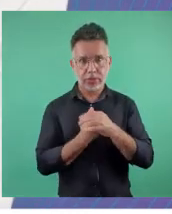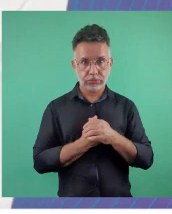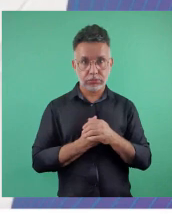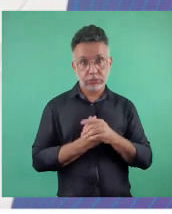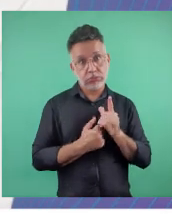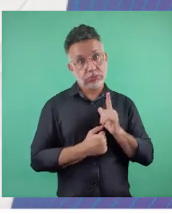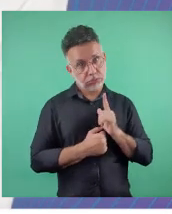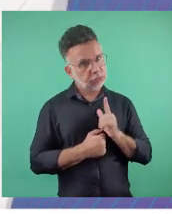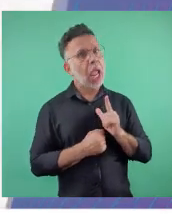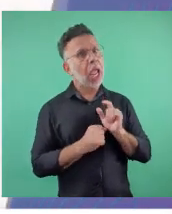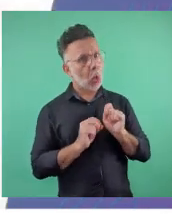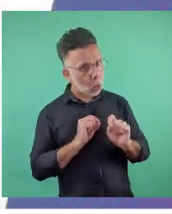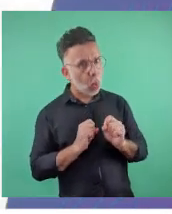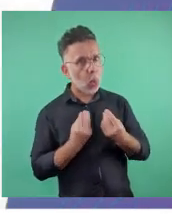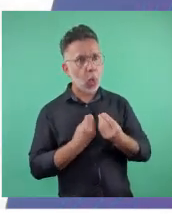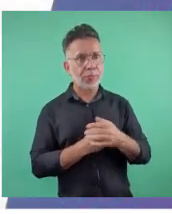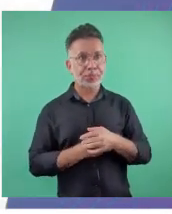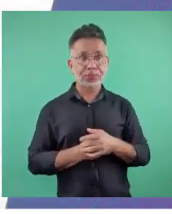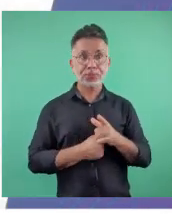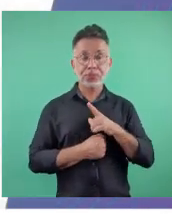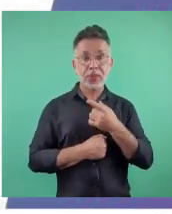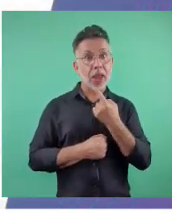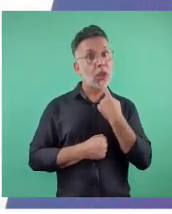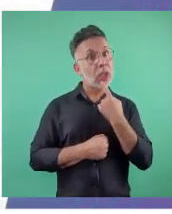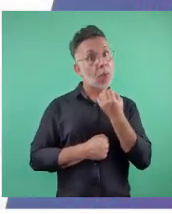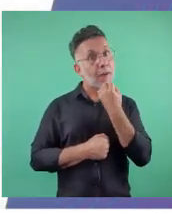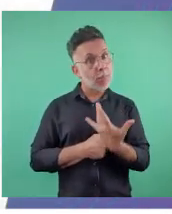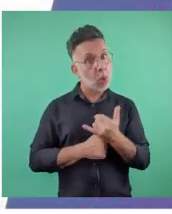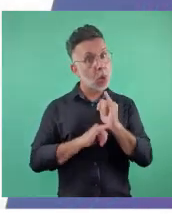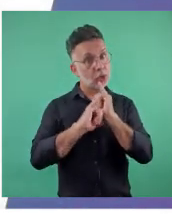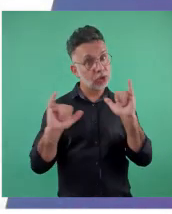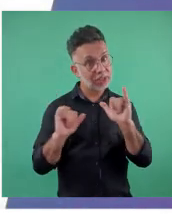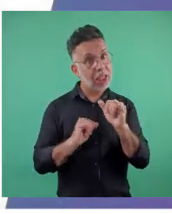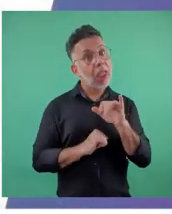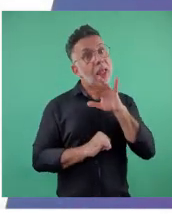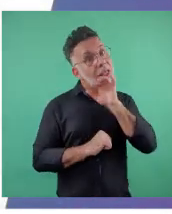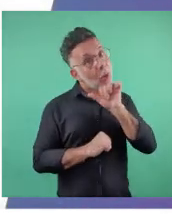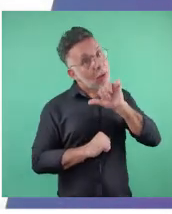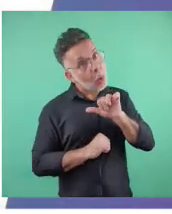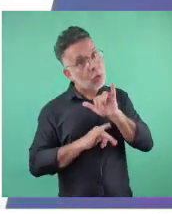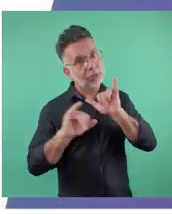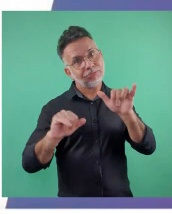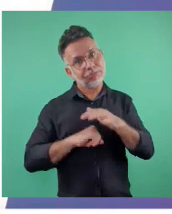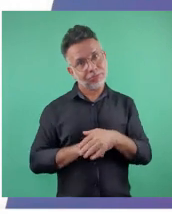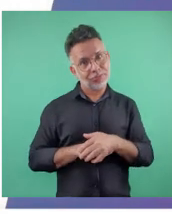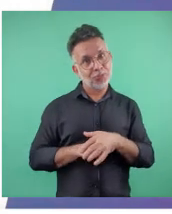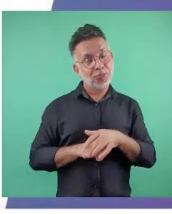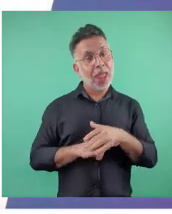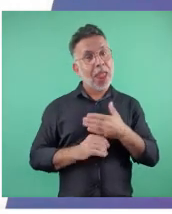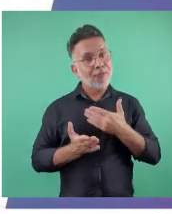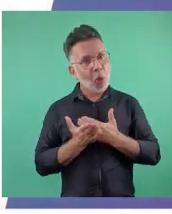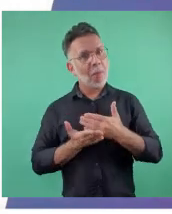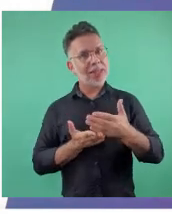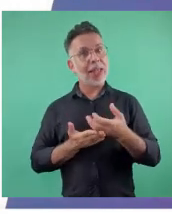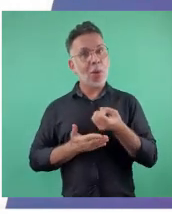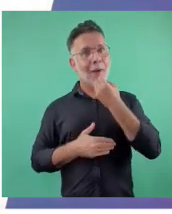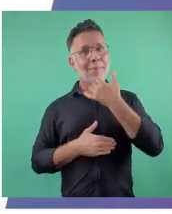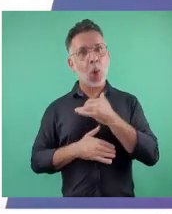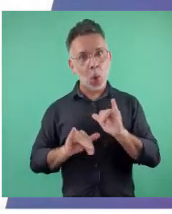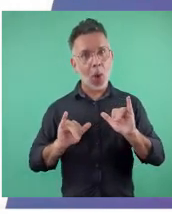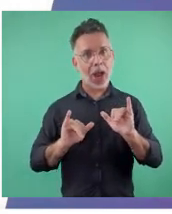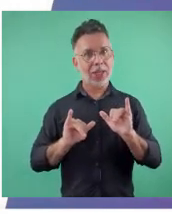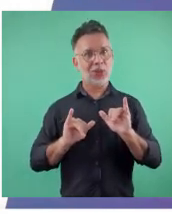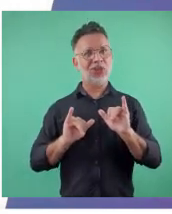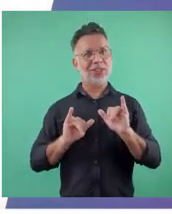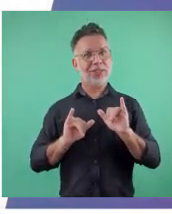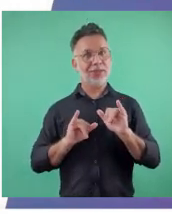auditiva? Tenho que fazer. Então, eu tenho uma boa e uma má notícia. Eu sou uma pessoa muito otimista e eu vou começar pela boa